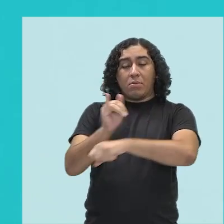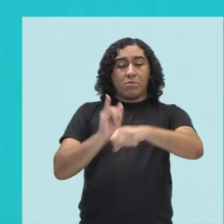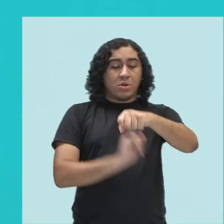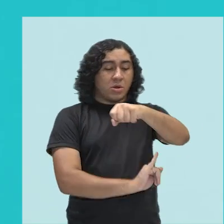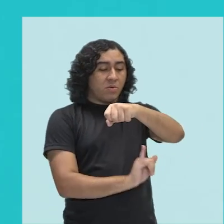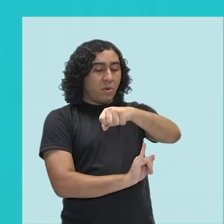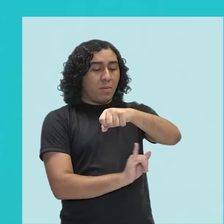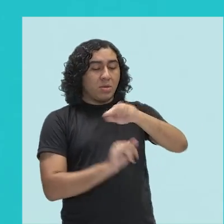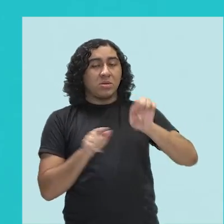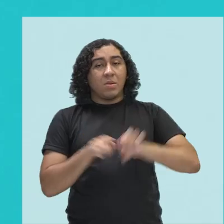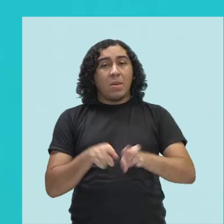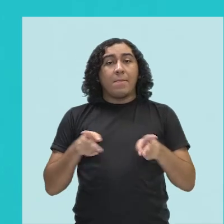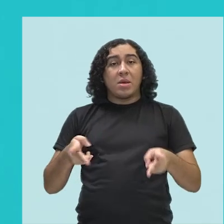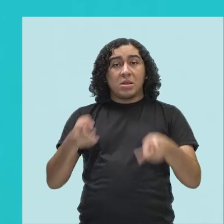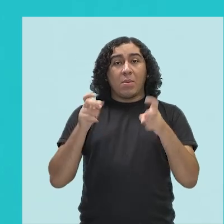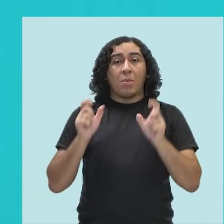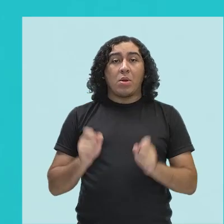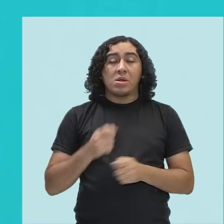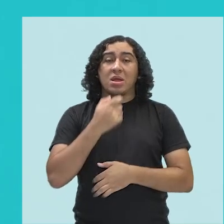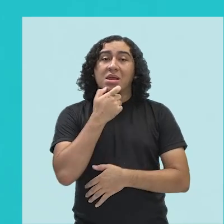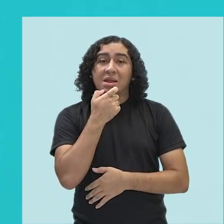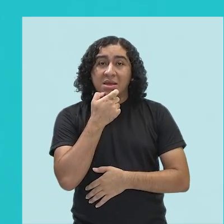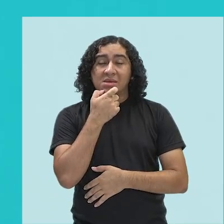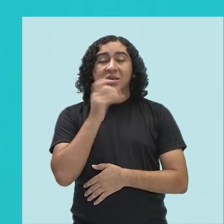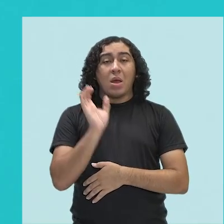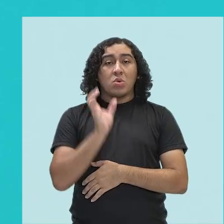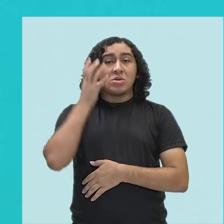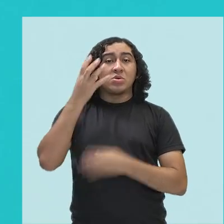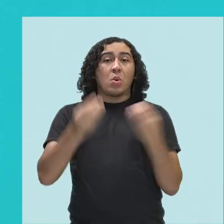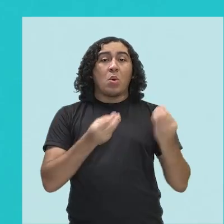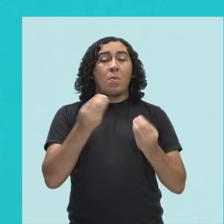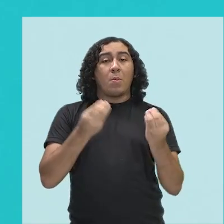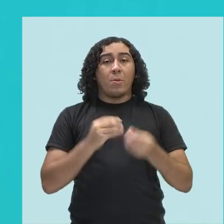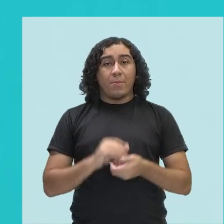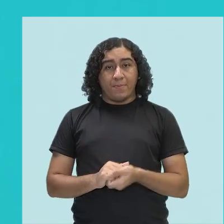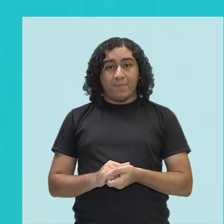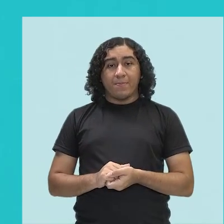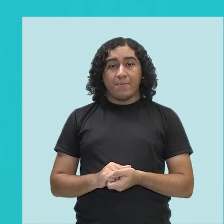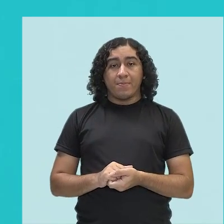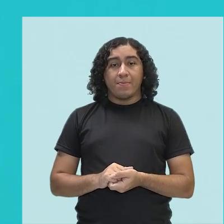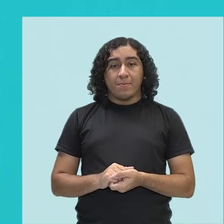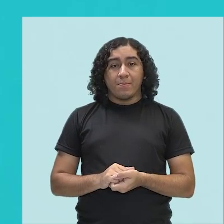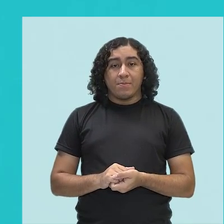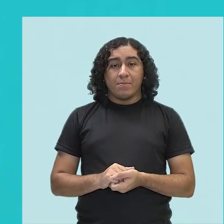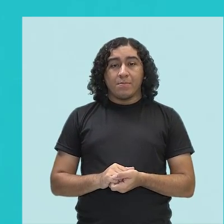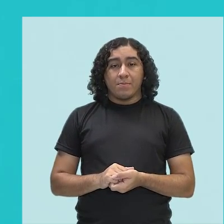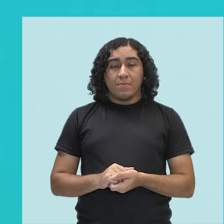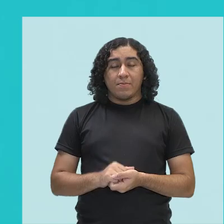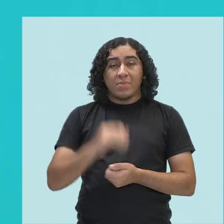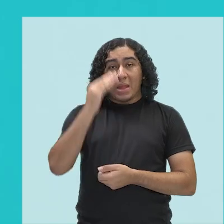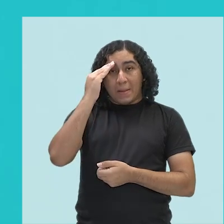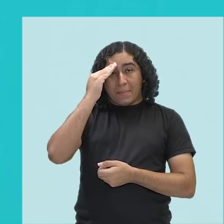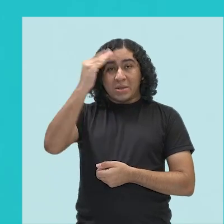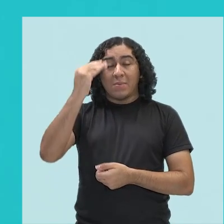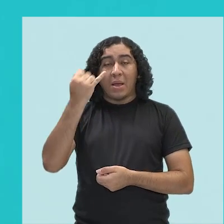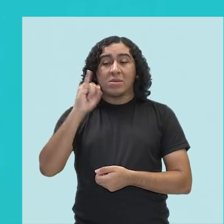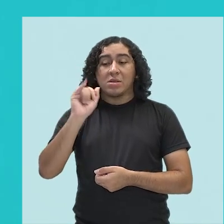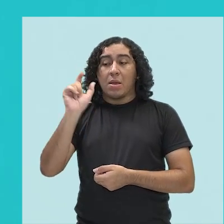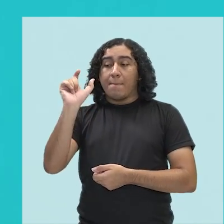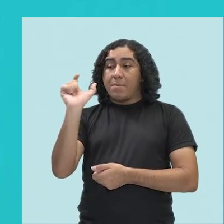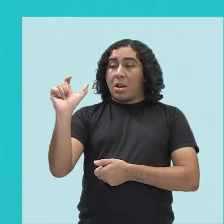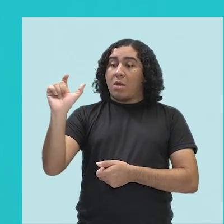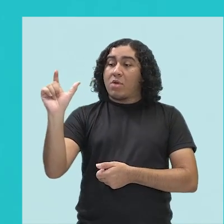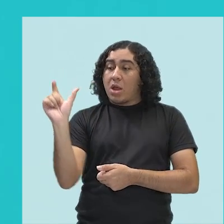mais informal, e vimos que na língua inglesa isso acontece principalmente ali contraindo